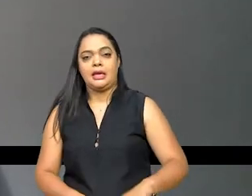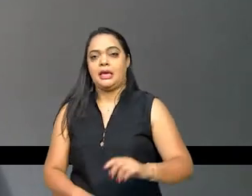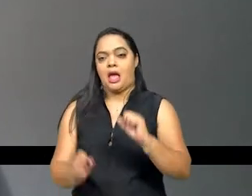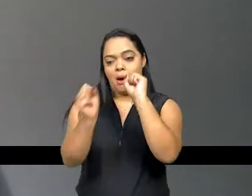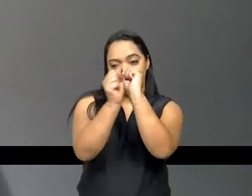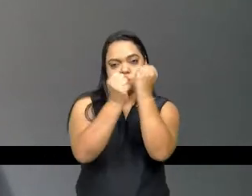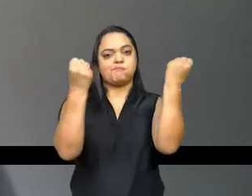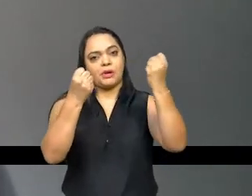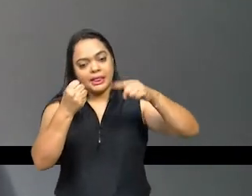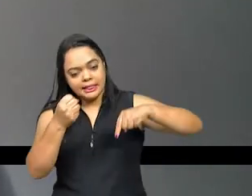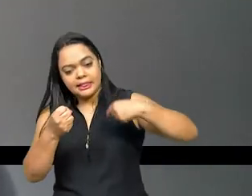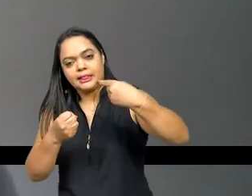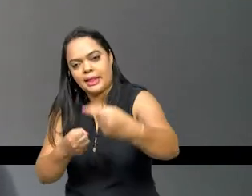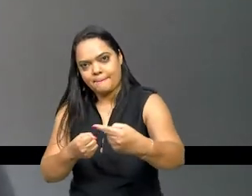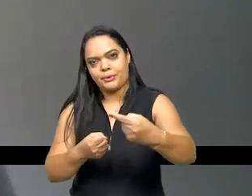pós-abolicionismo